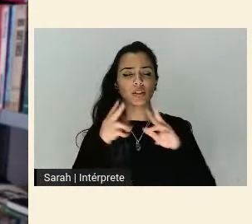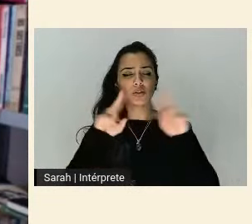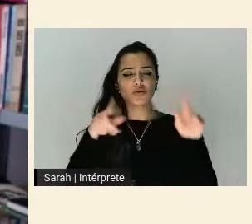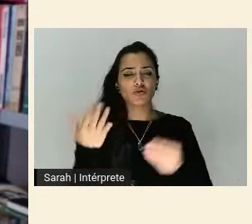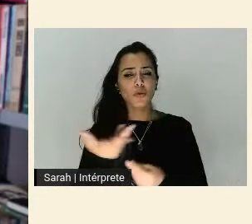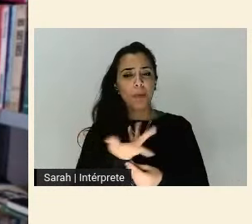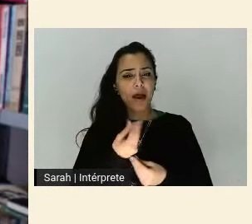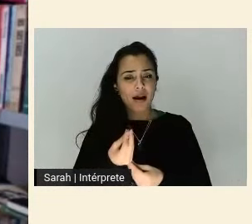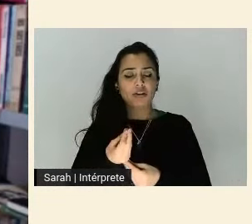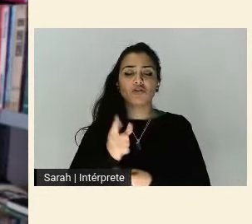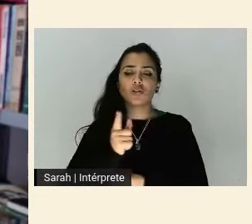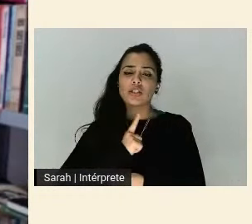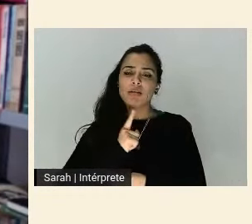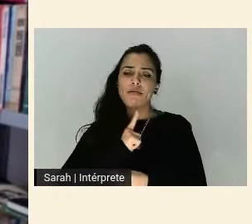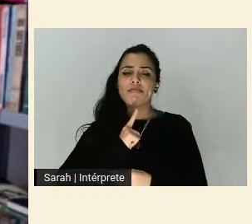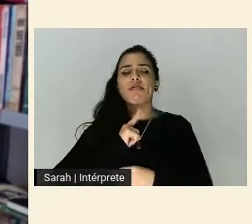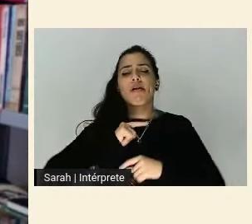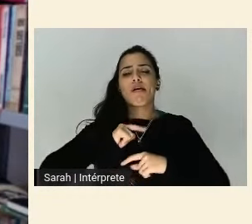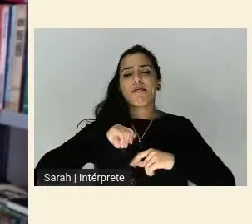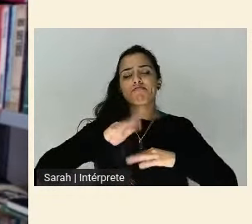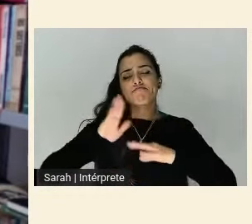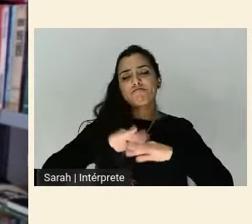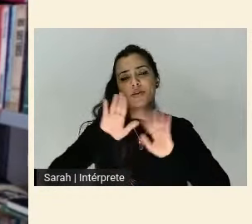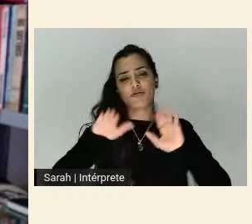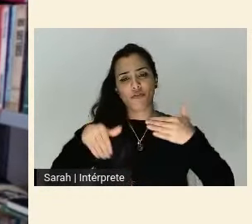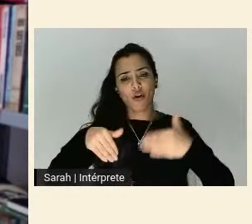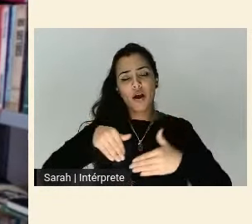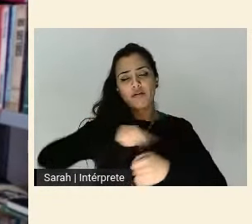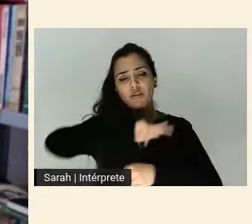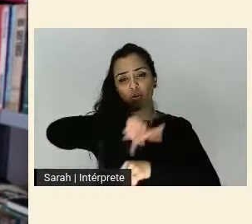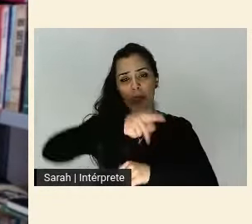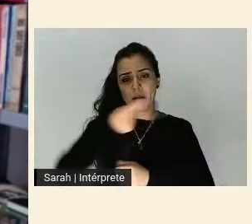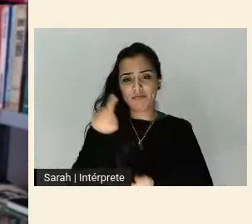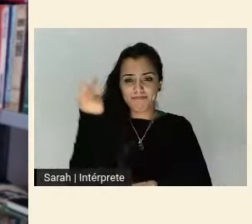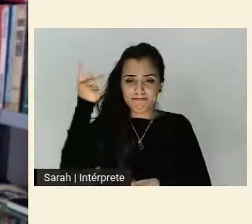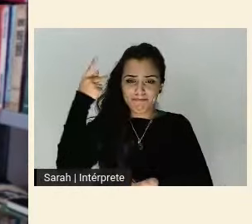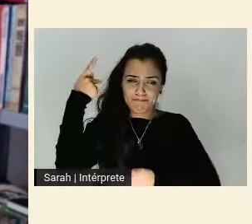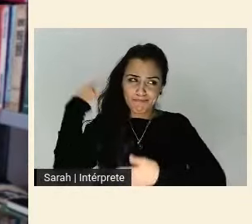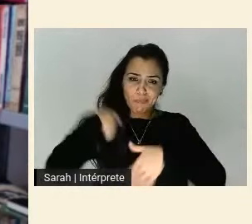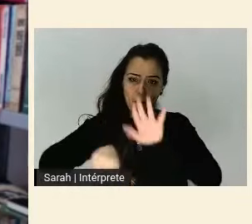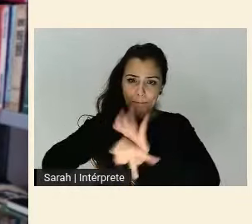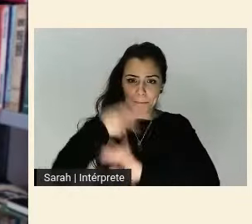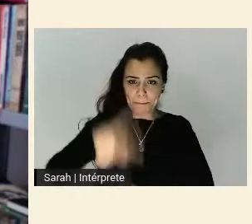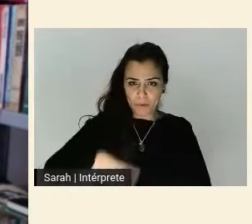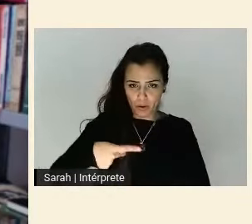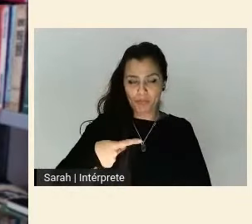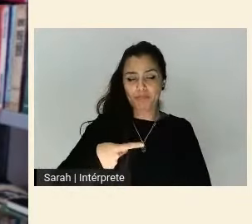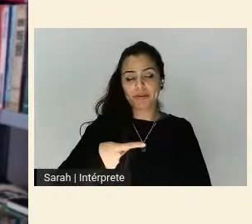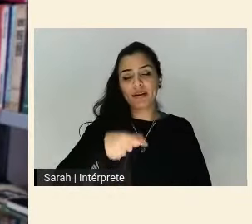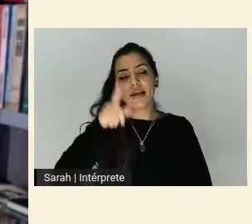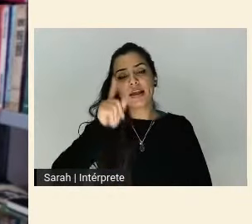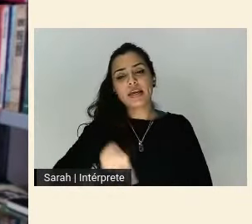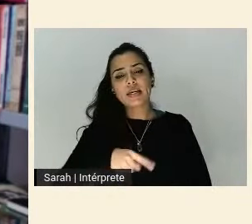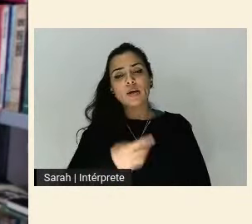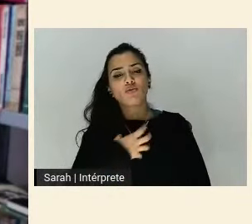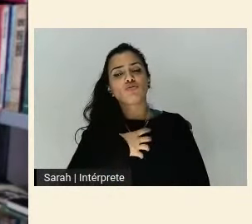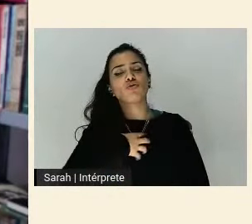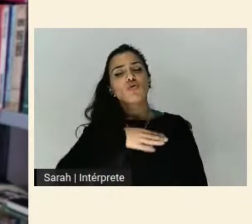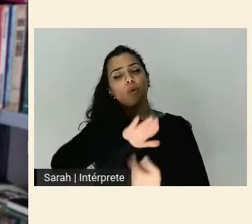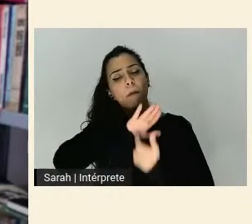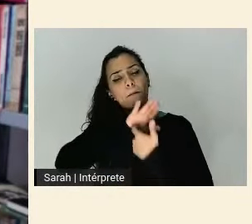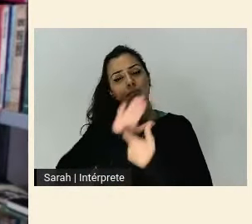arte que fosse nacional, né, de uma arte que fosse, que levasse em conta